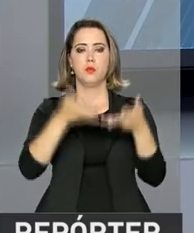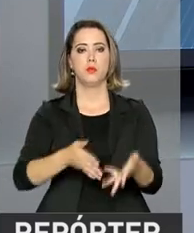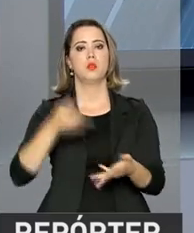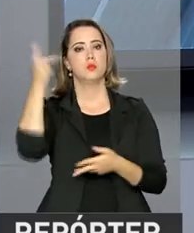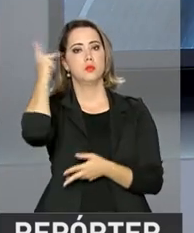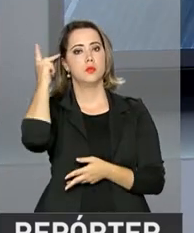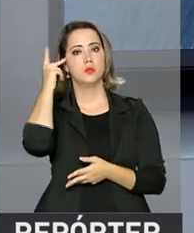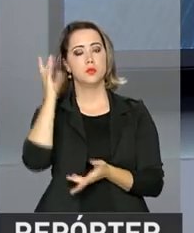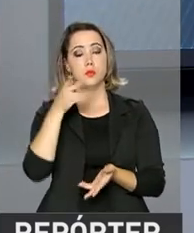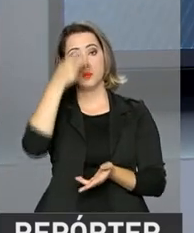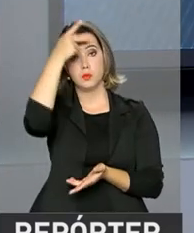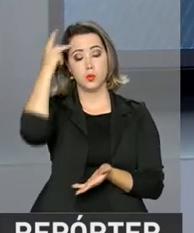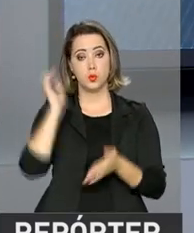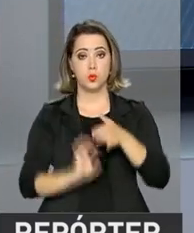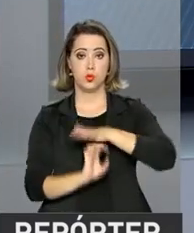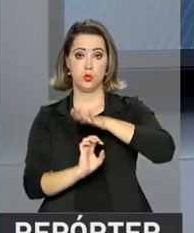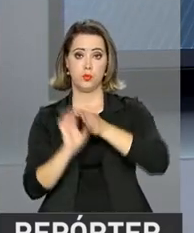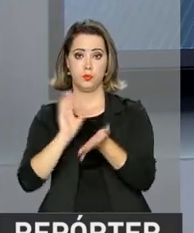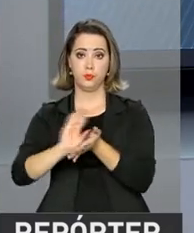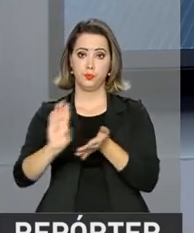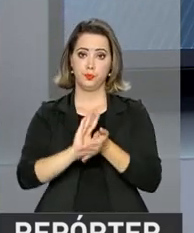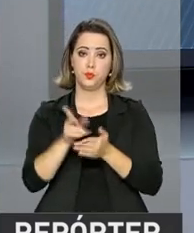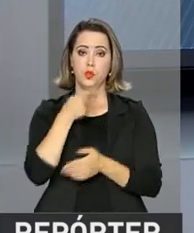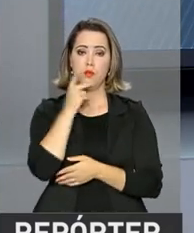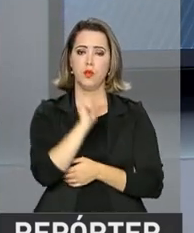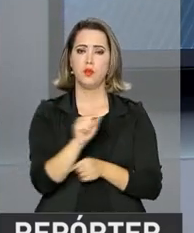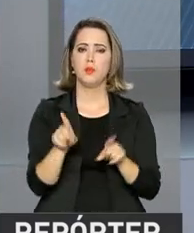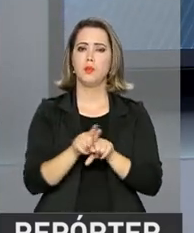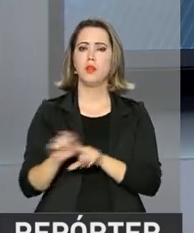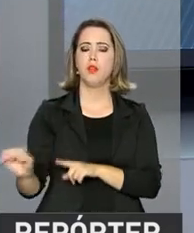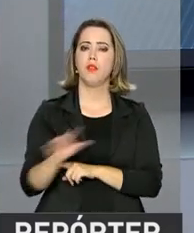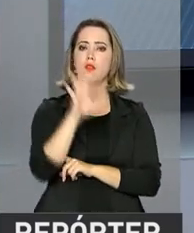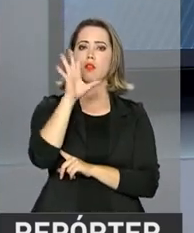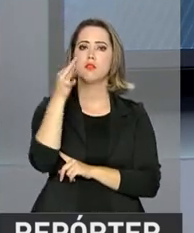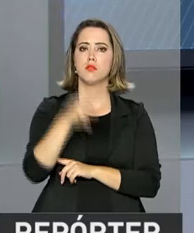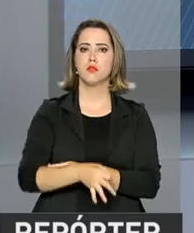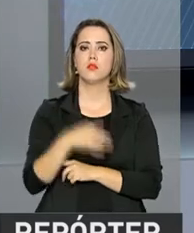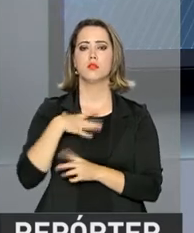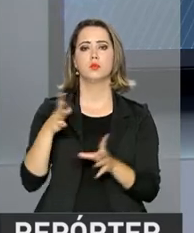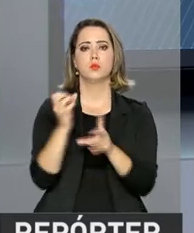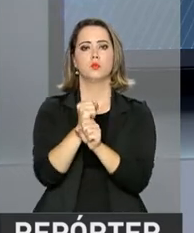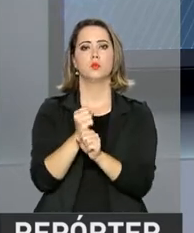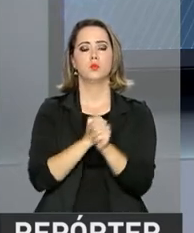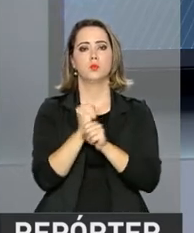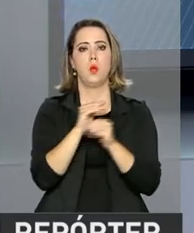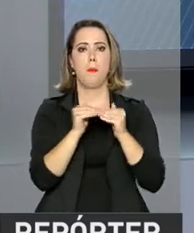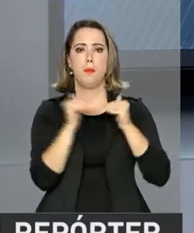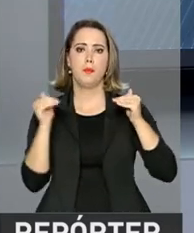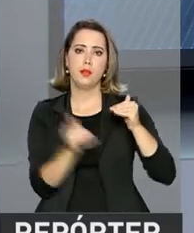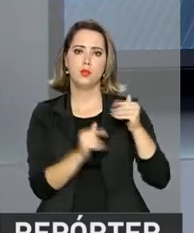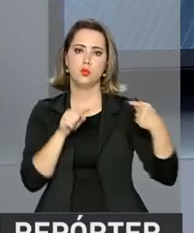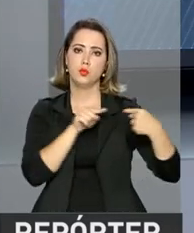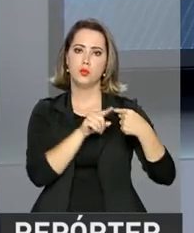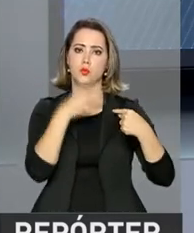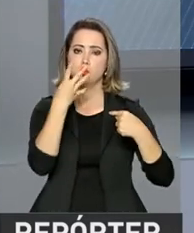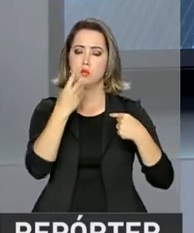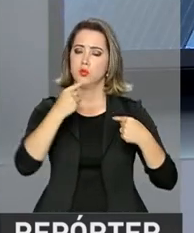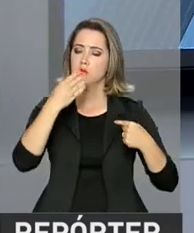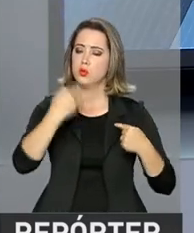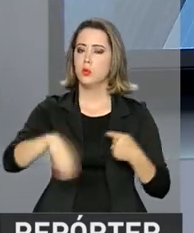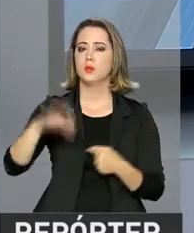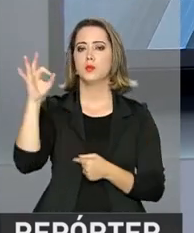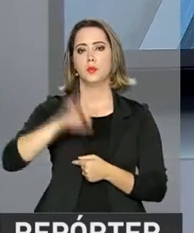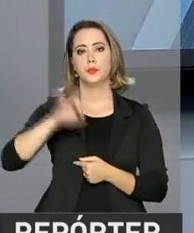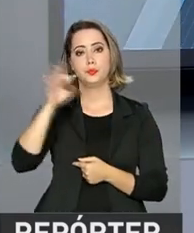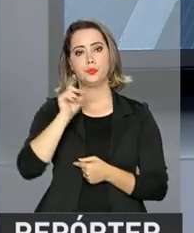paulo para investidores ilan goldfajn disse também que a inflação oficial deve fechar o ano abaixo da meta que é de 4 6 por